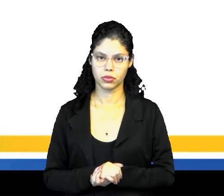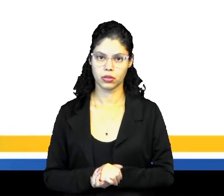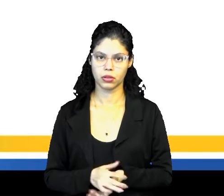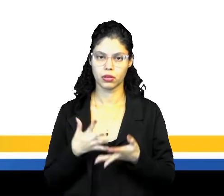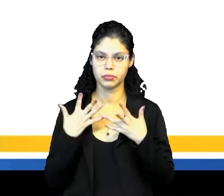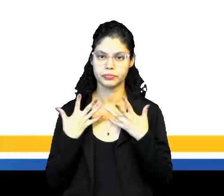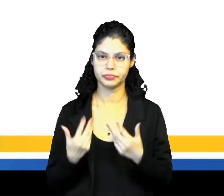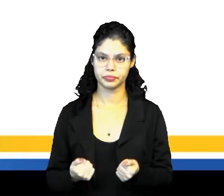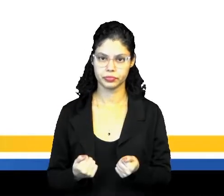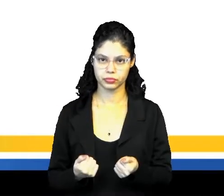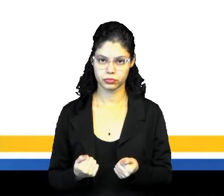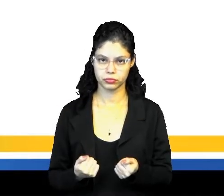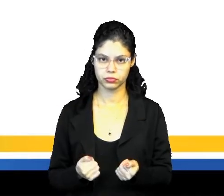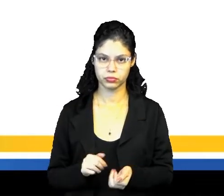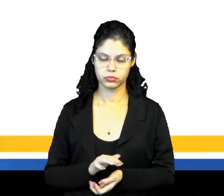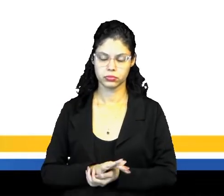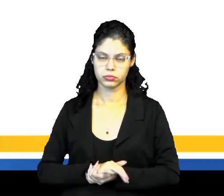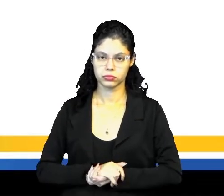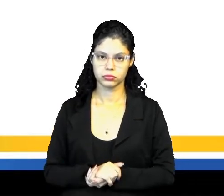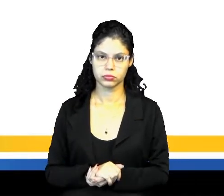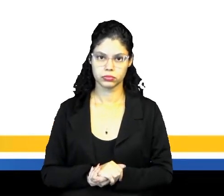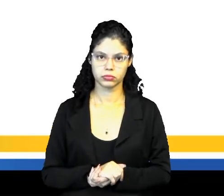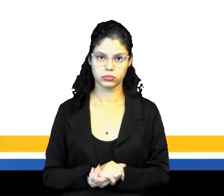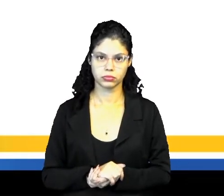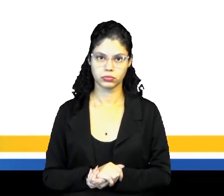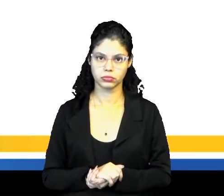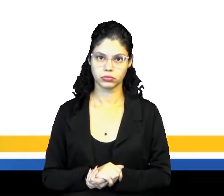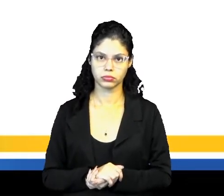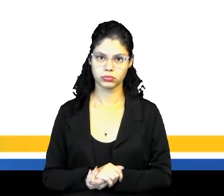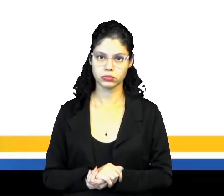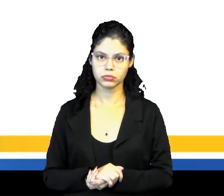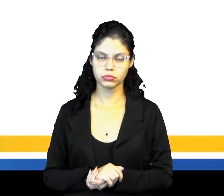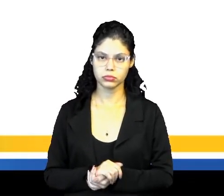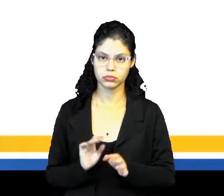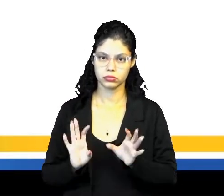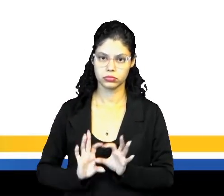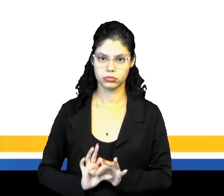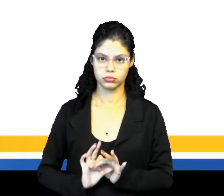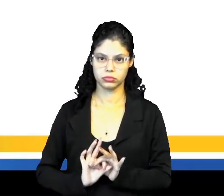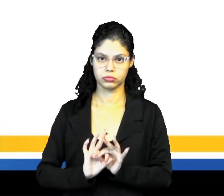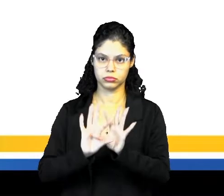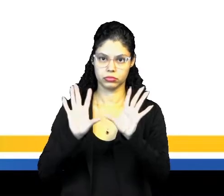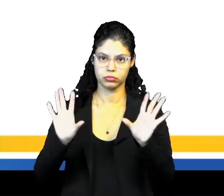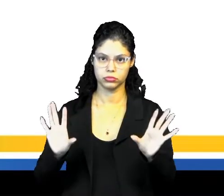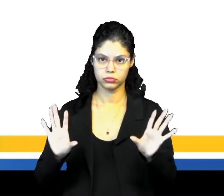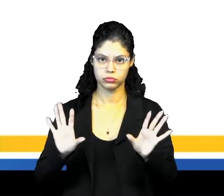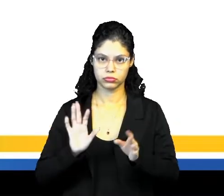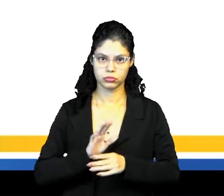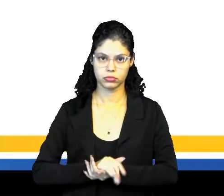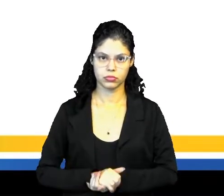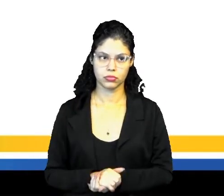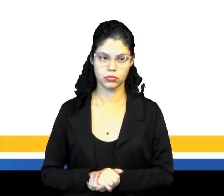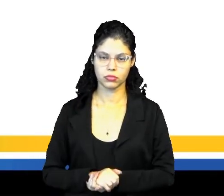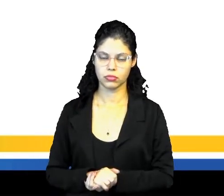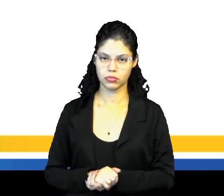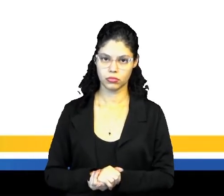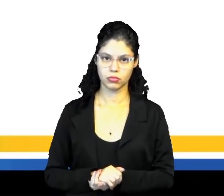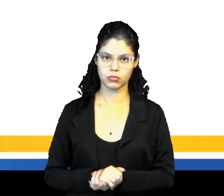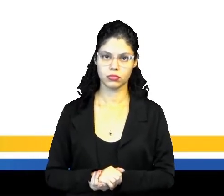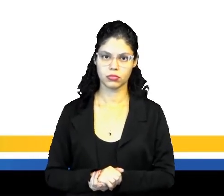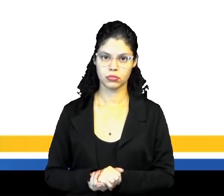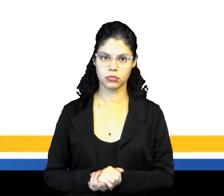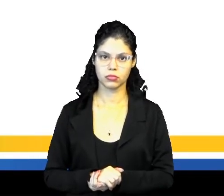in significa ceder ou aceitar. Give off significa exalar ou liberar, dependendo aí,